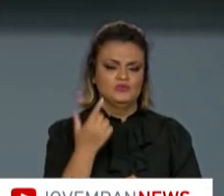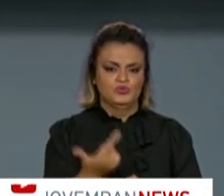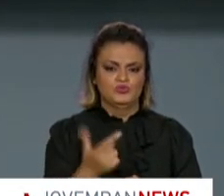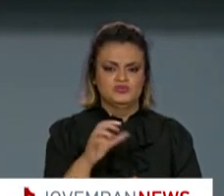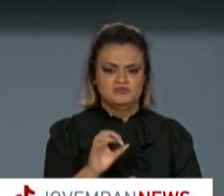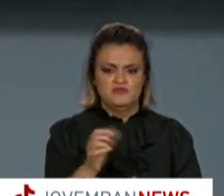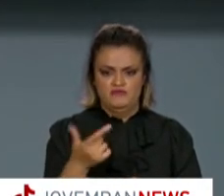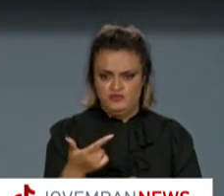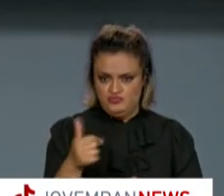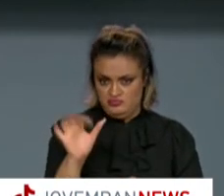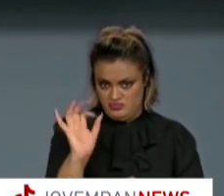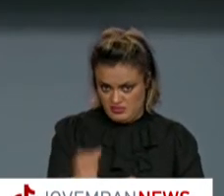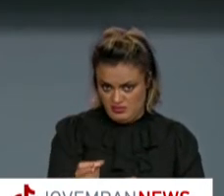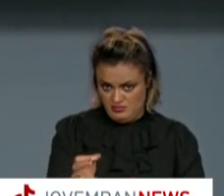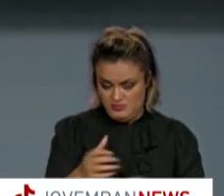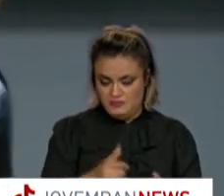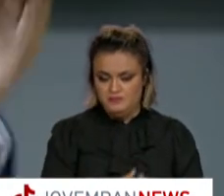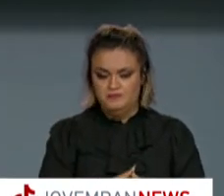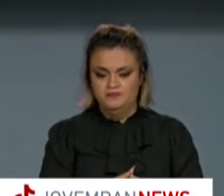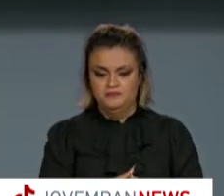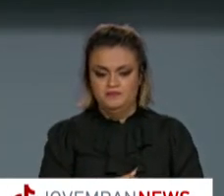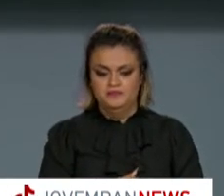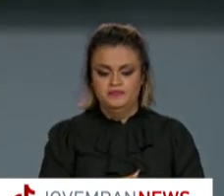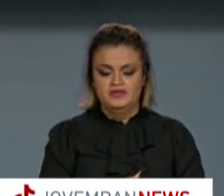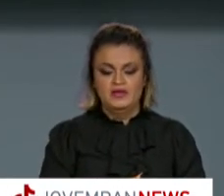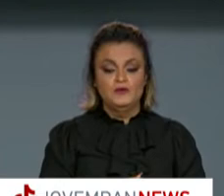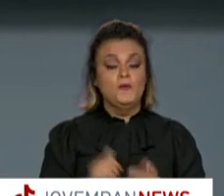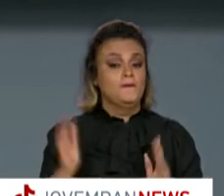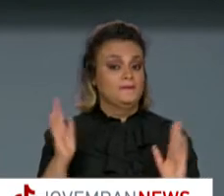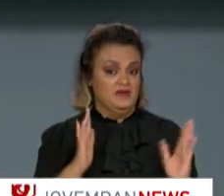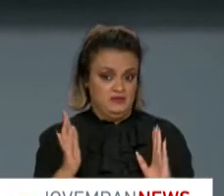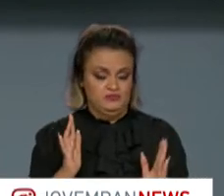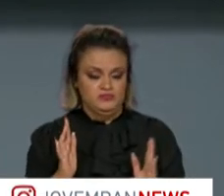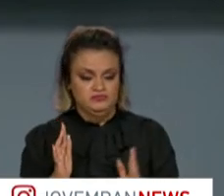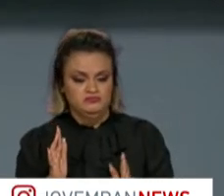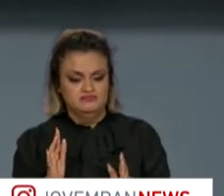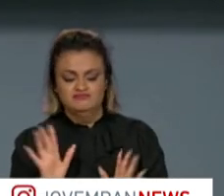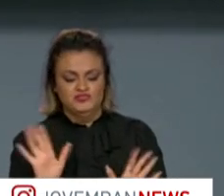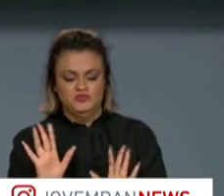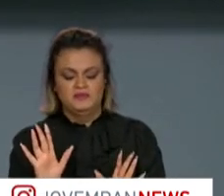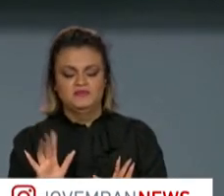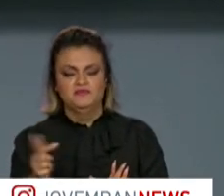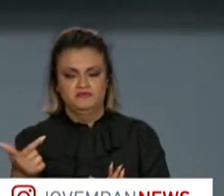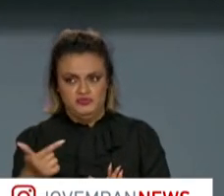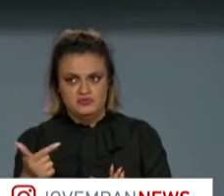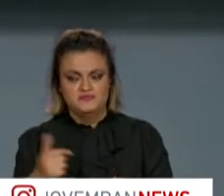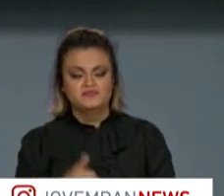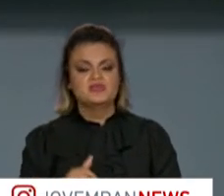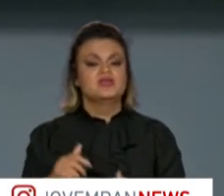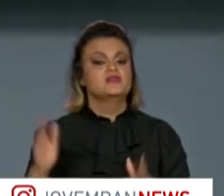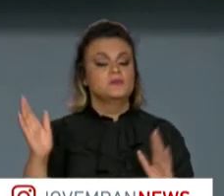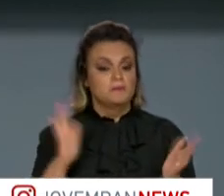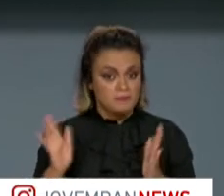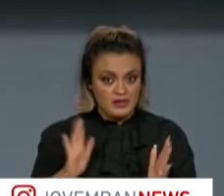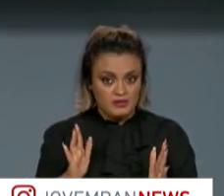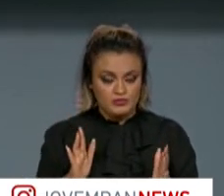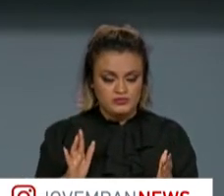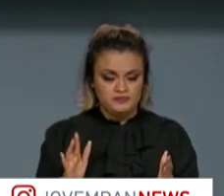2021. Tá certo? Então, na época... Perdão, 22. Na